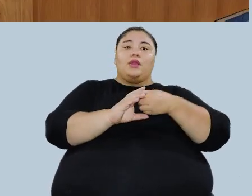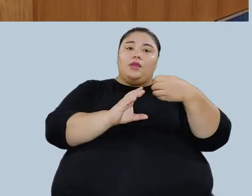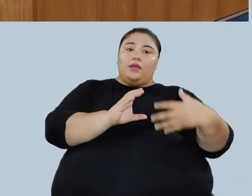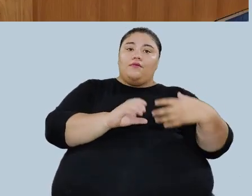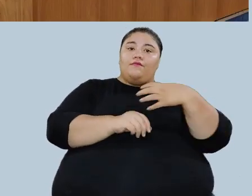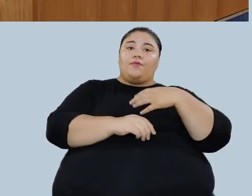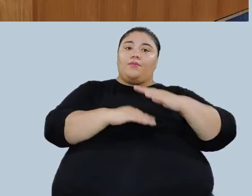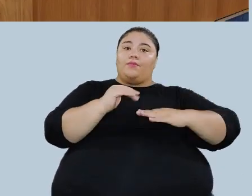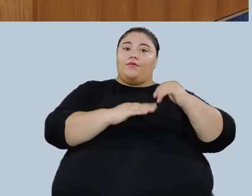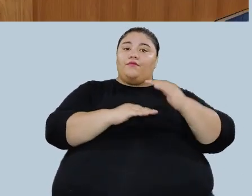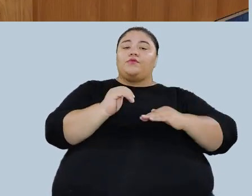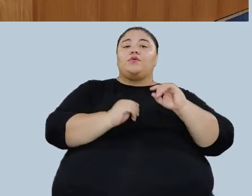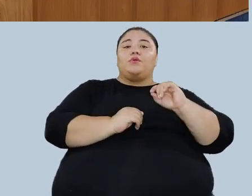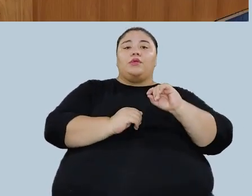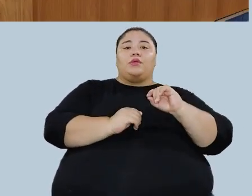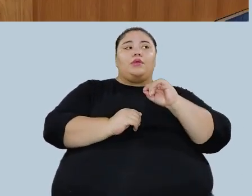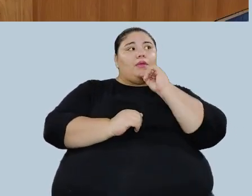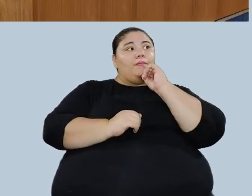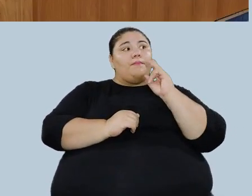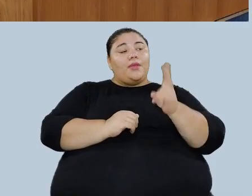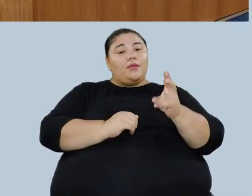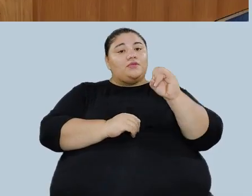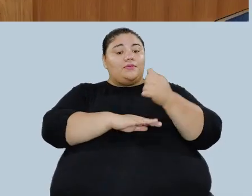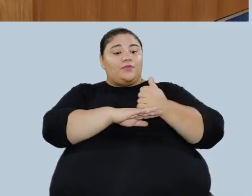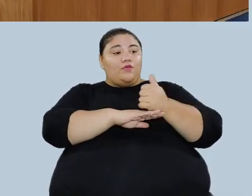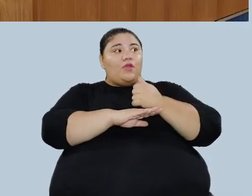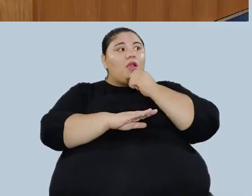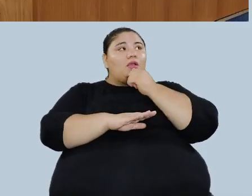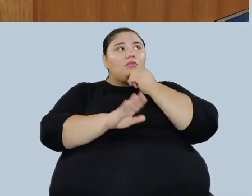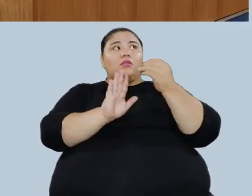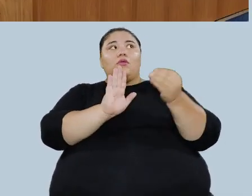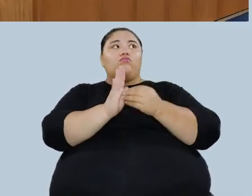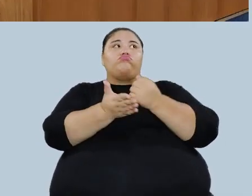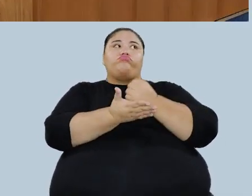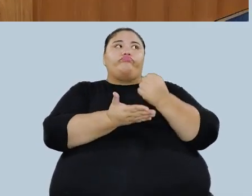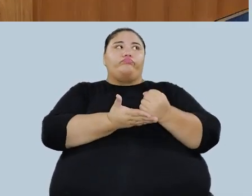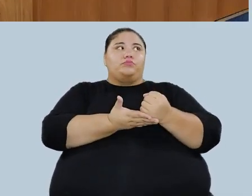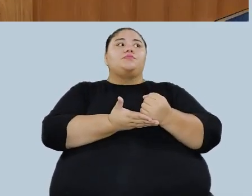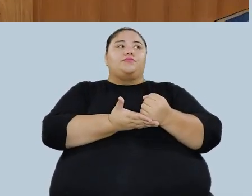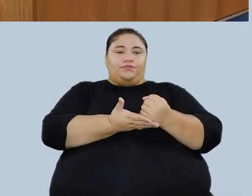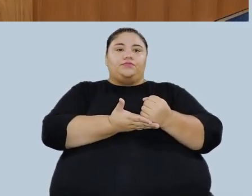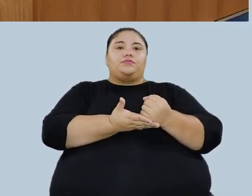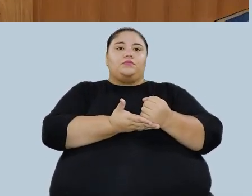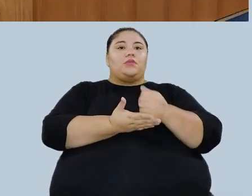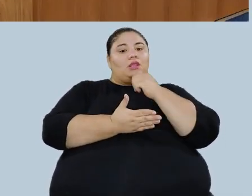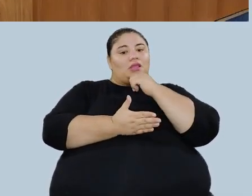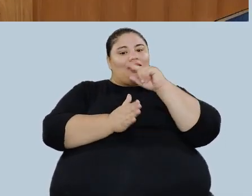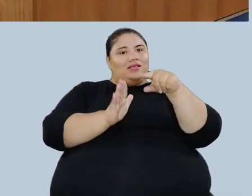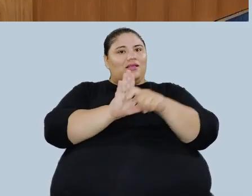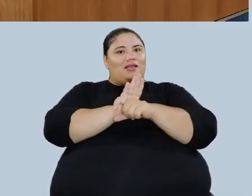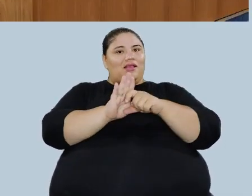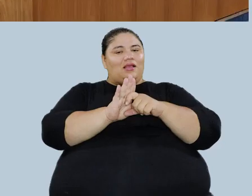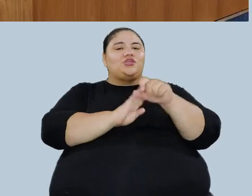forma profissional, ainda que a profissão não seja regulamentada. Então, essa é uma cláusula geral